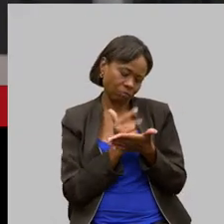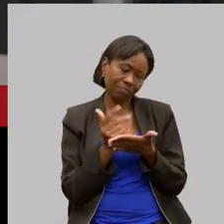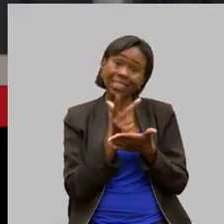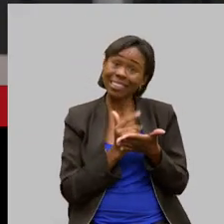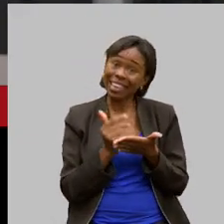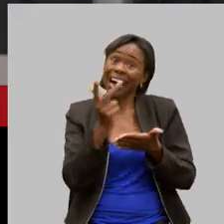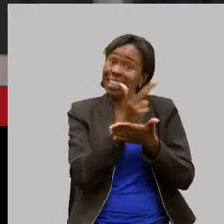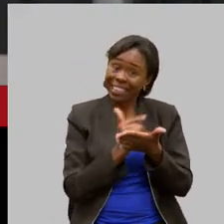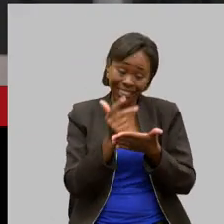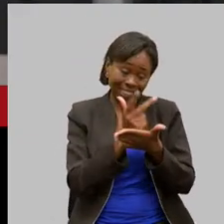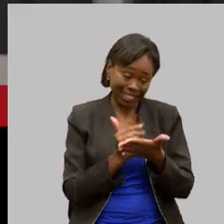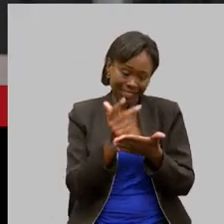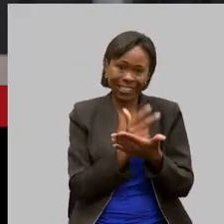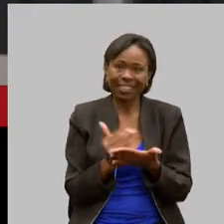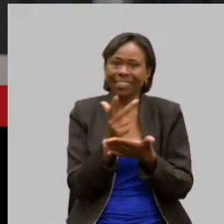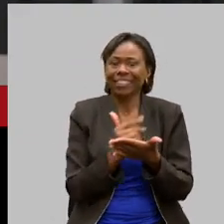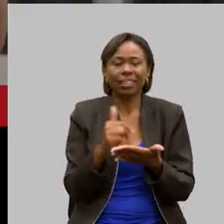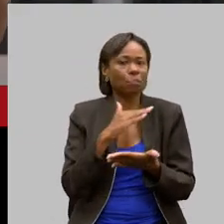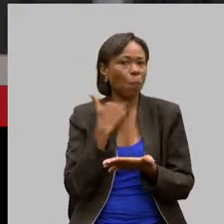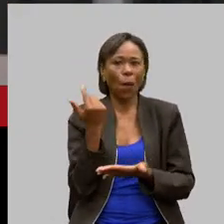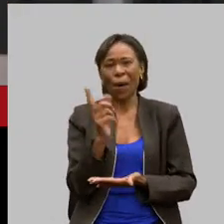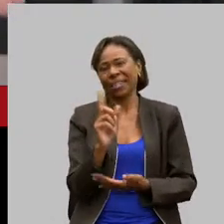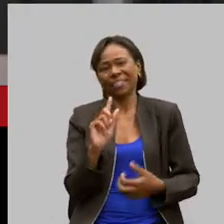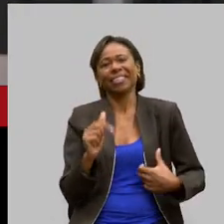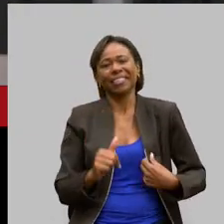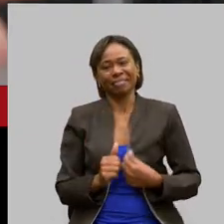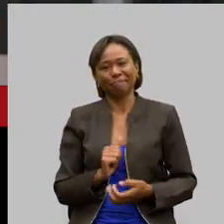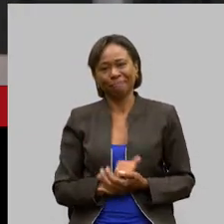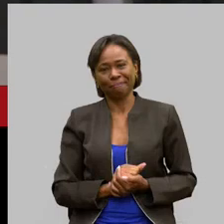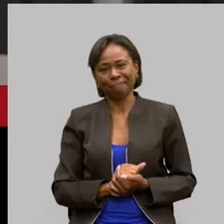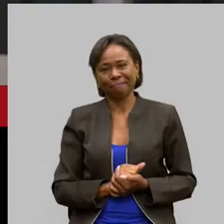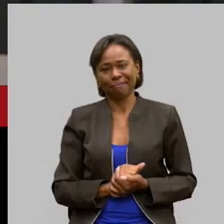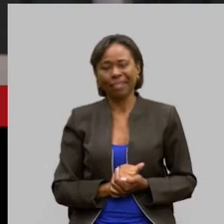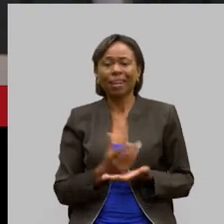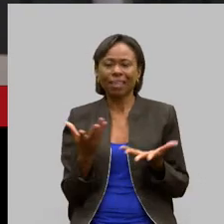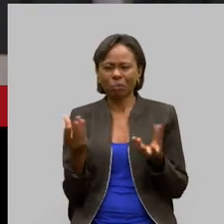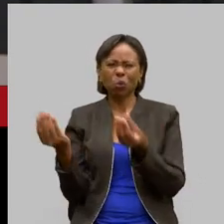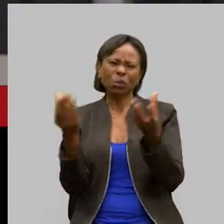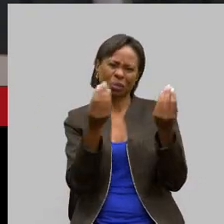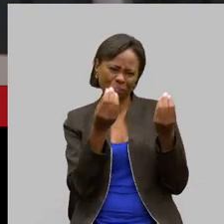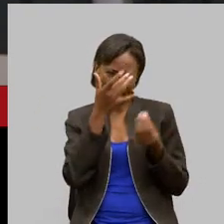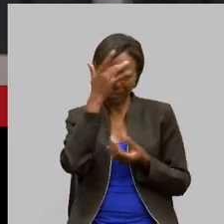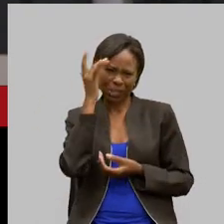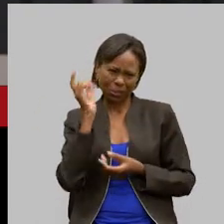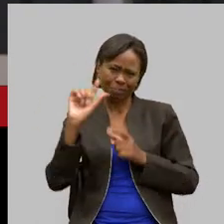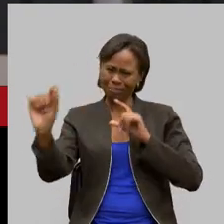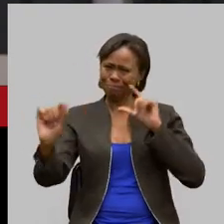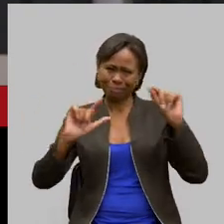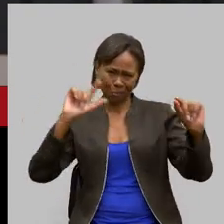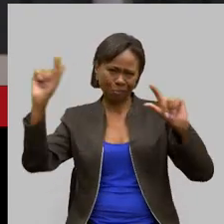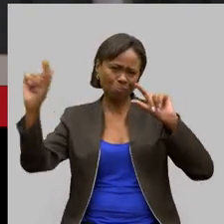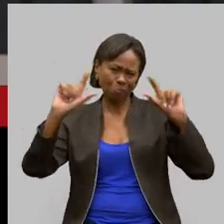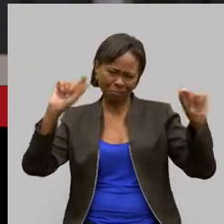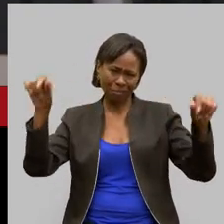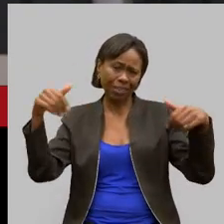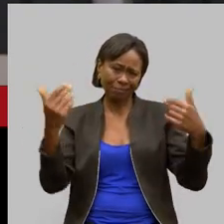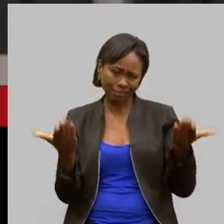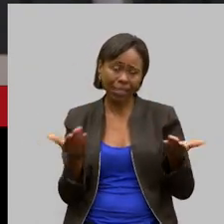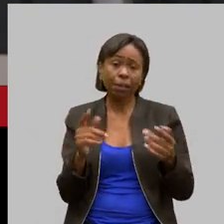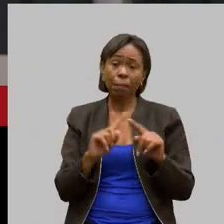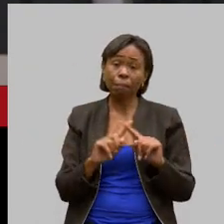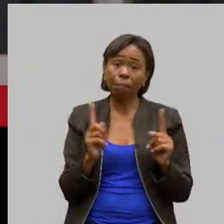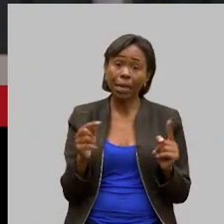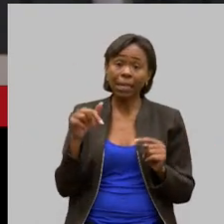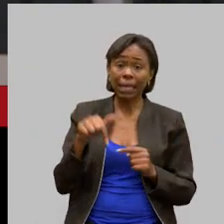morri então eu quero já que muitos foram embora mas eu sei que aqui as 853 cidades de